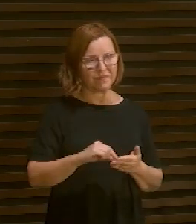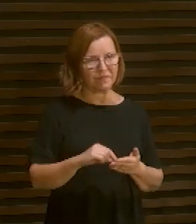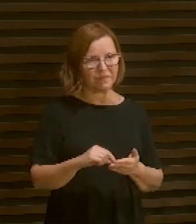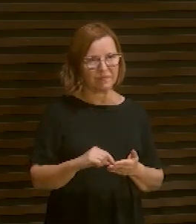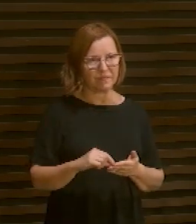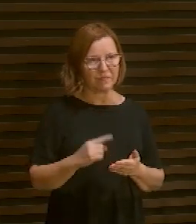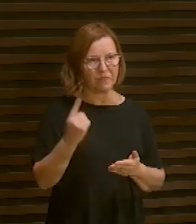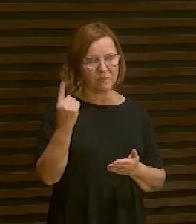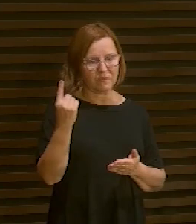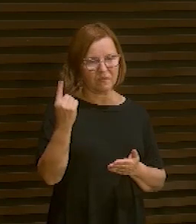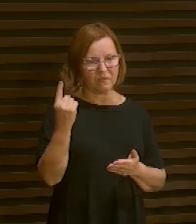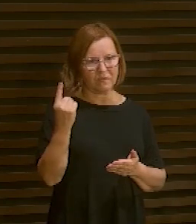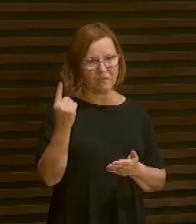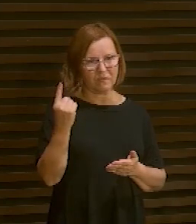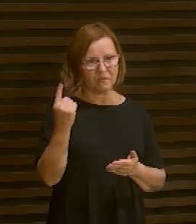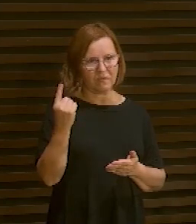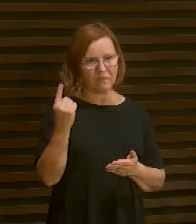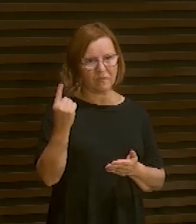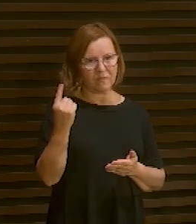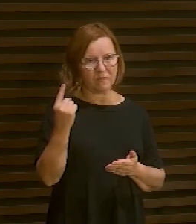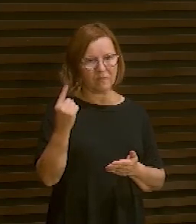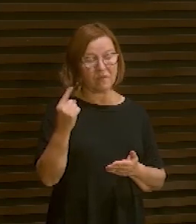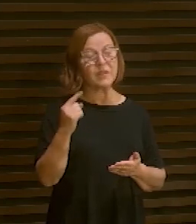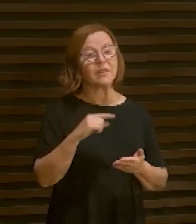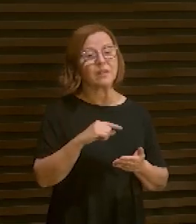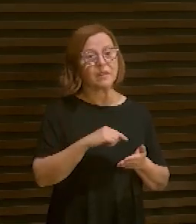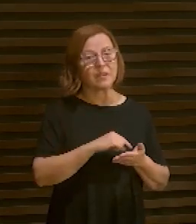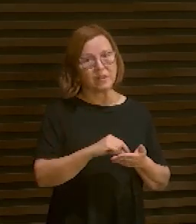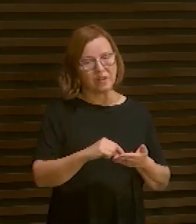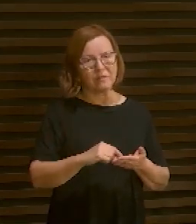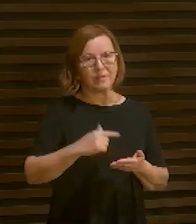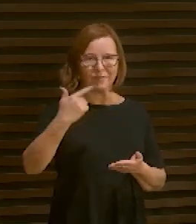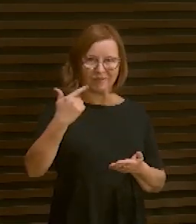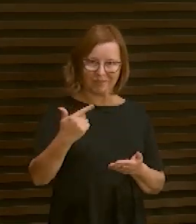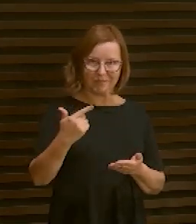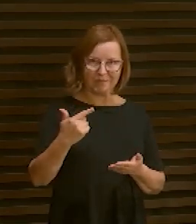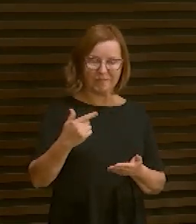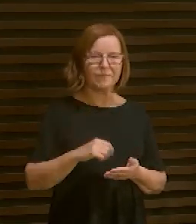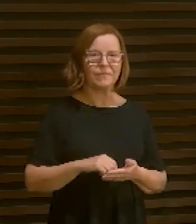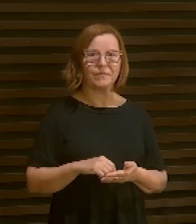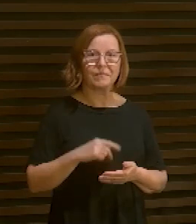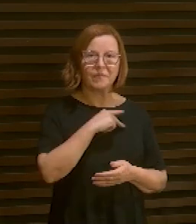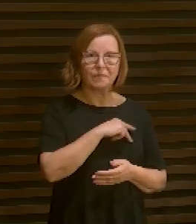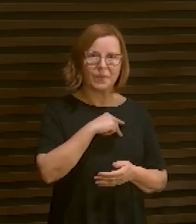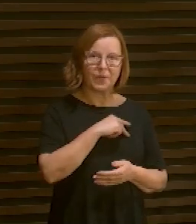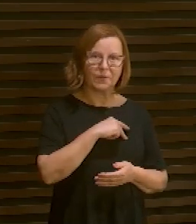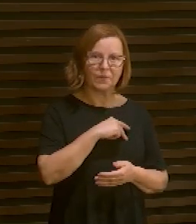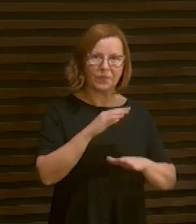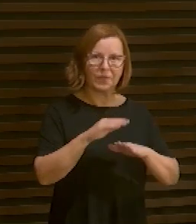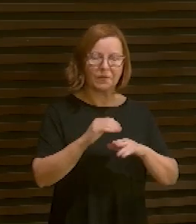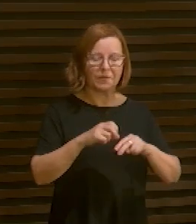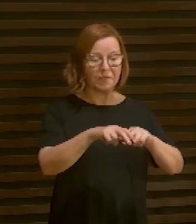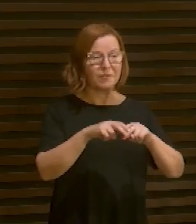versículos 1, vamos ler o versículo 1 e 2, mas é o 2 que nos interessa especialmente. Paulo,